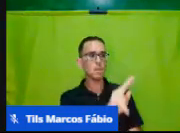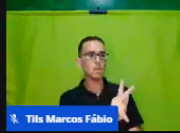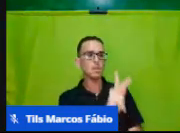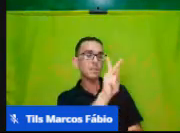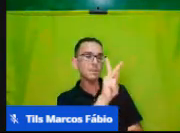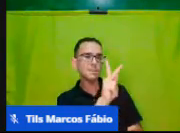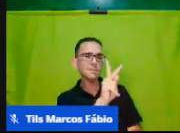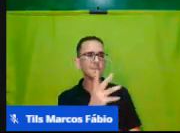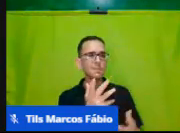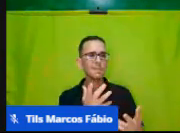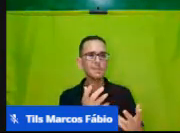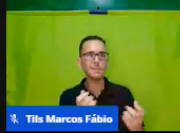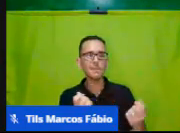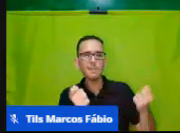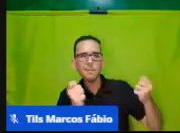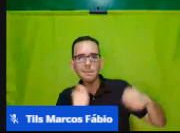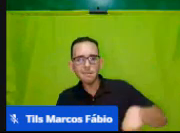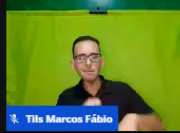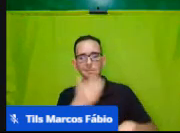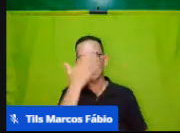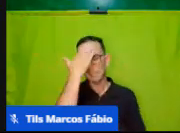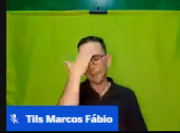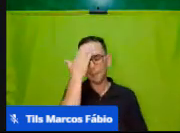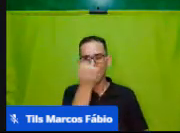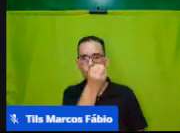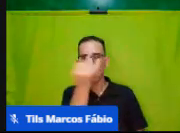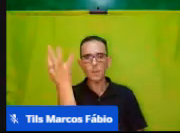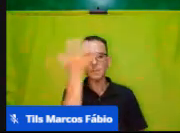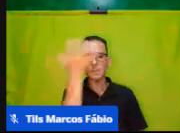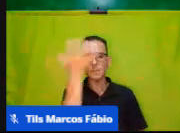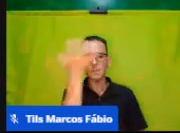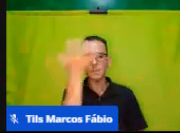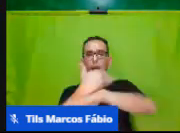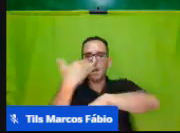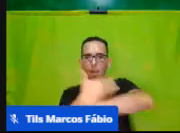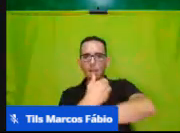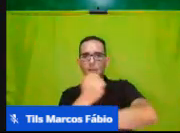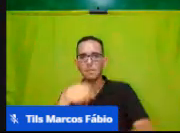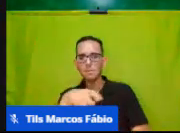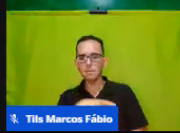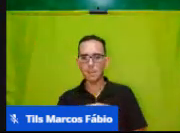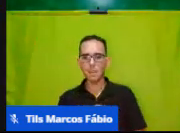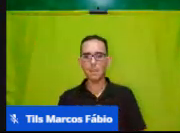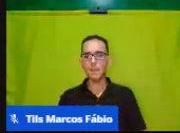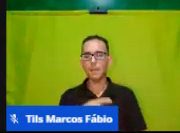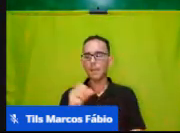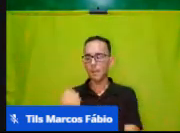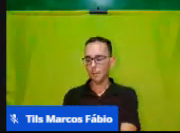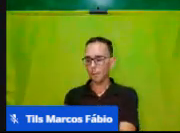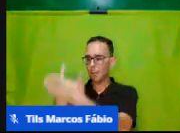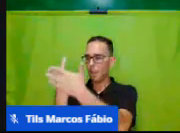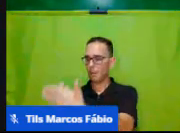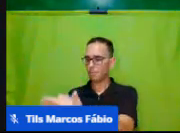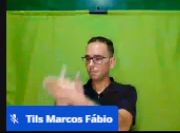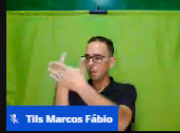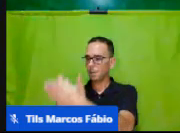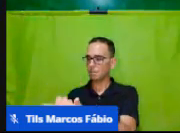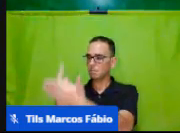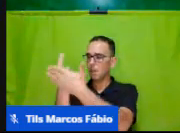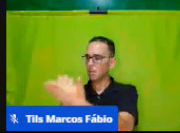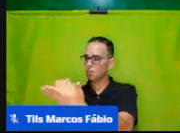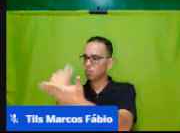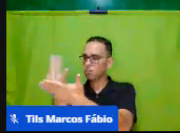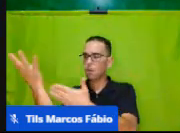de compartilhar o link é que você sabe quantas pessoas acessaram, porque tem como lá, aparece para você o número de visualizações,